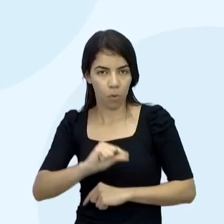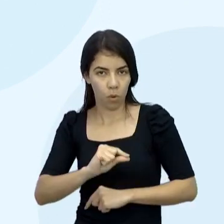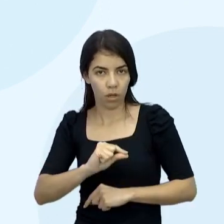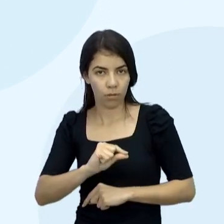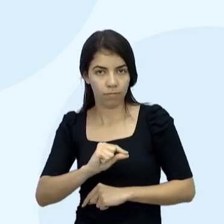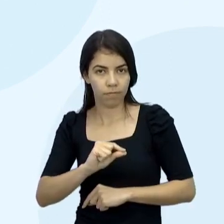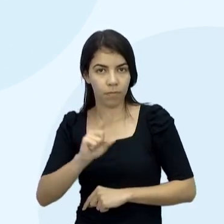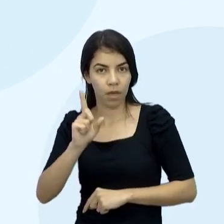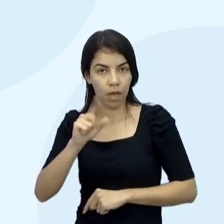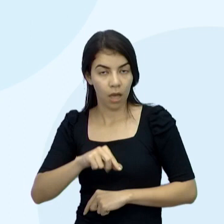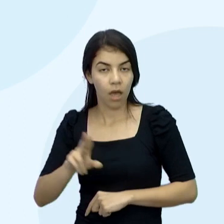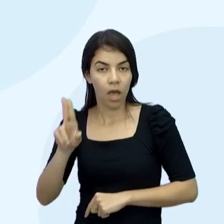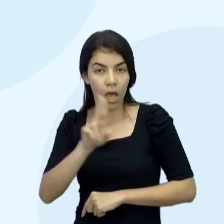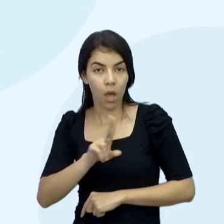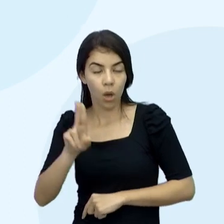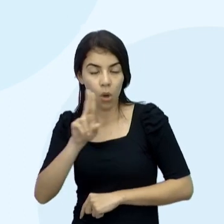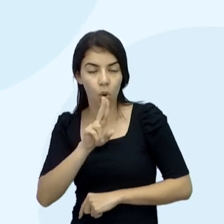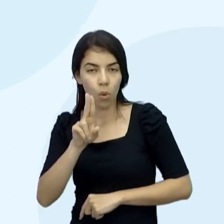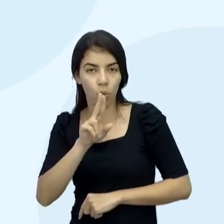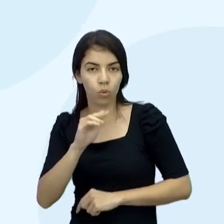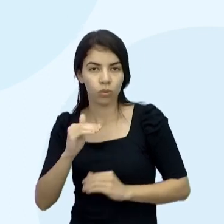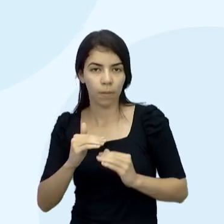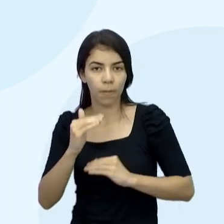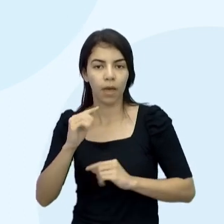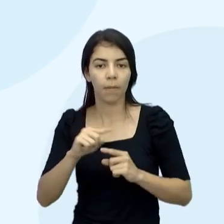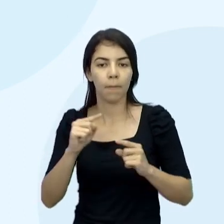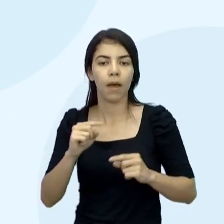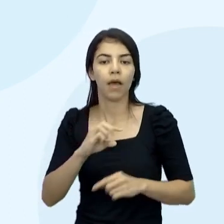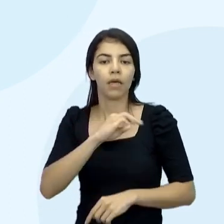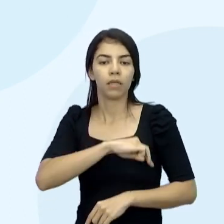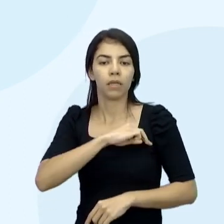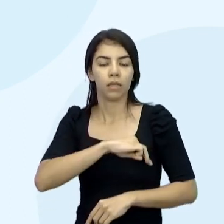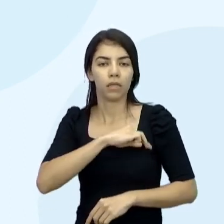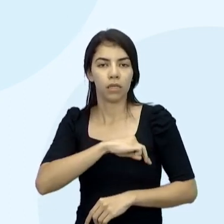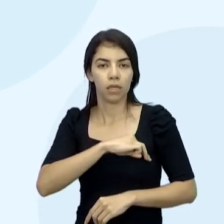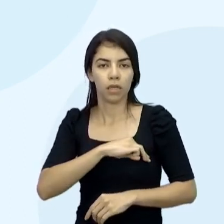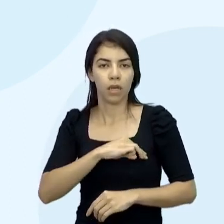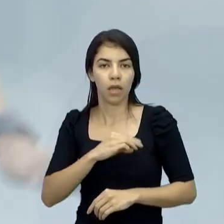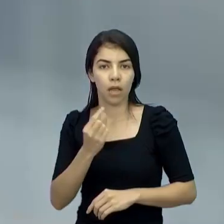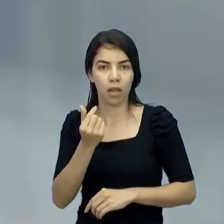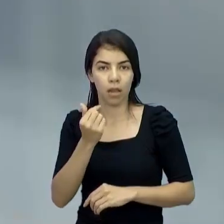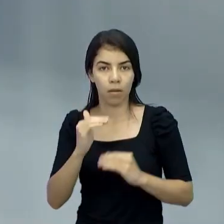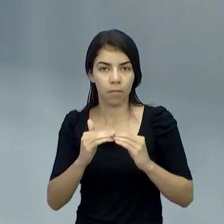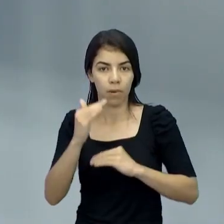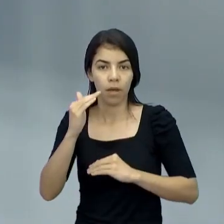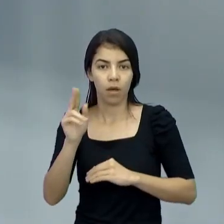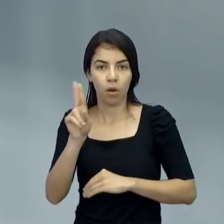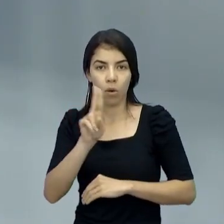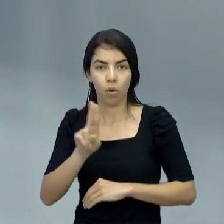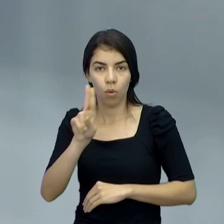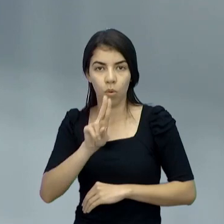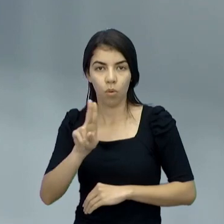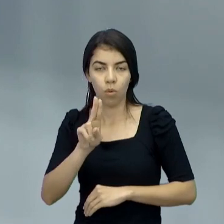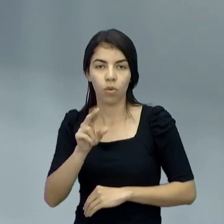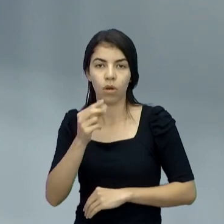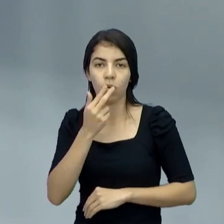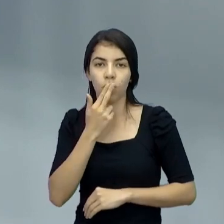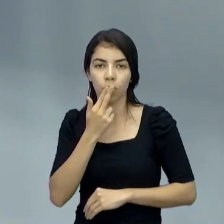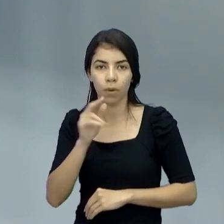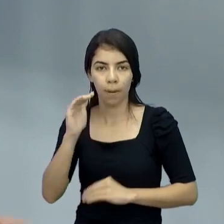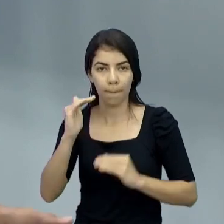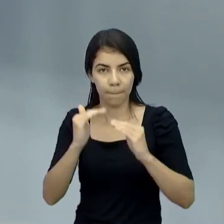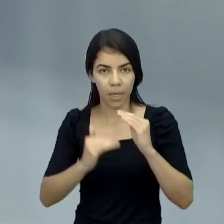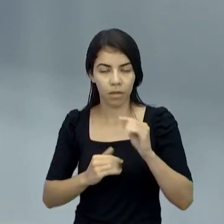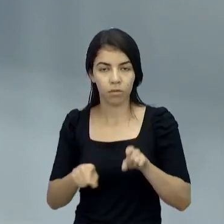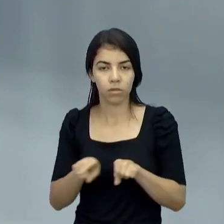É menor em contradição ao consumo de álcool. Veja quantas informações que a gente tem,